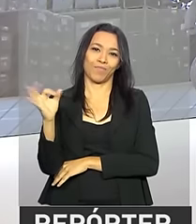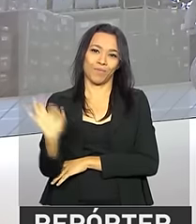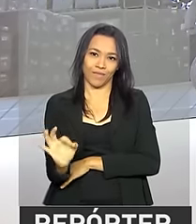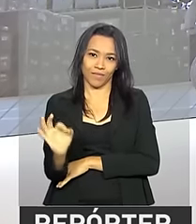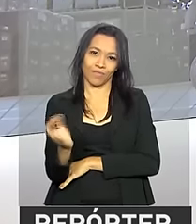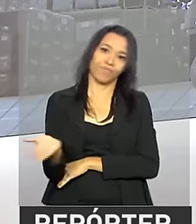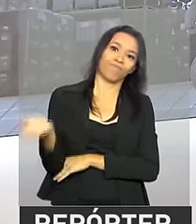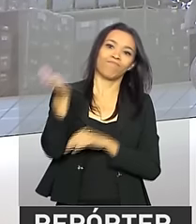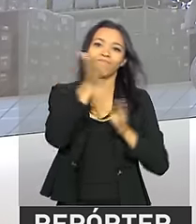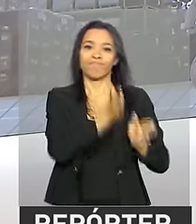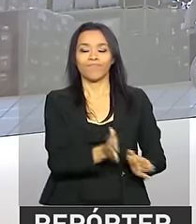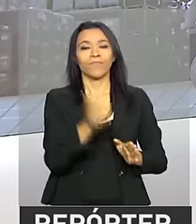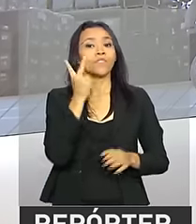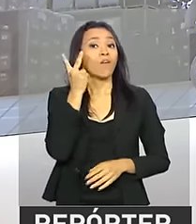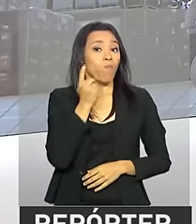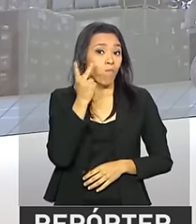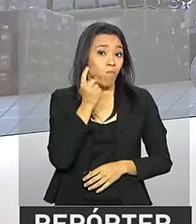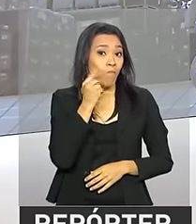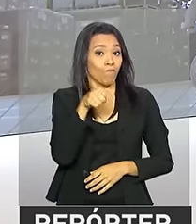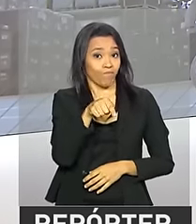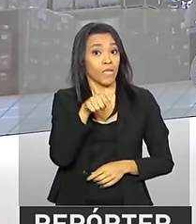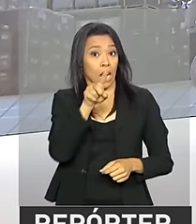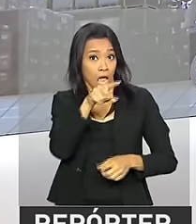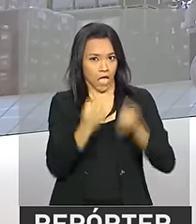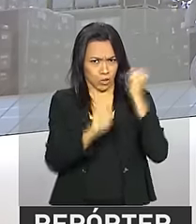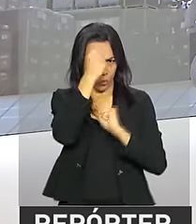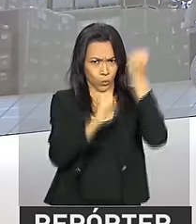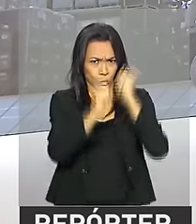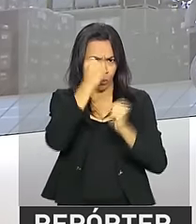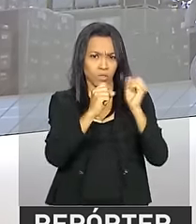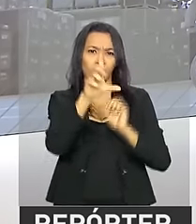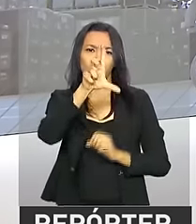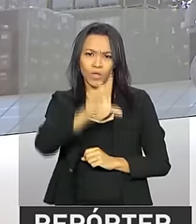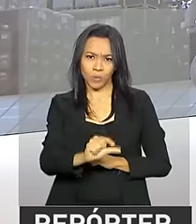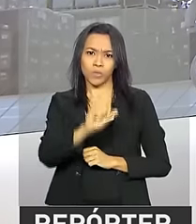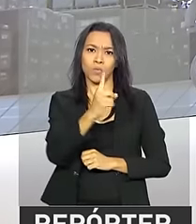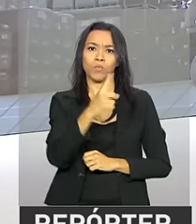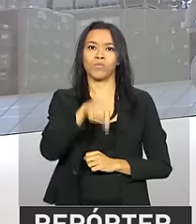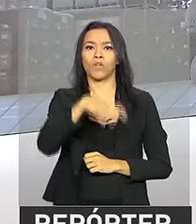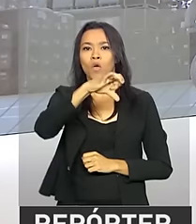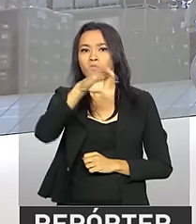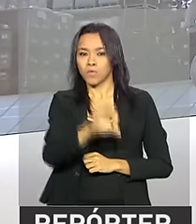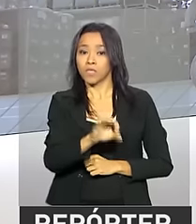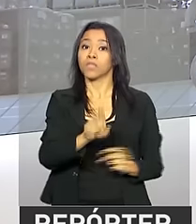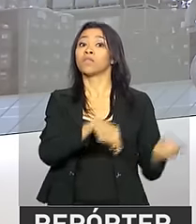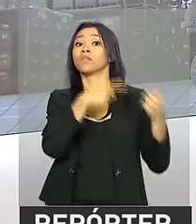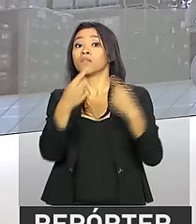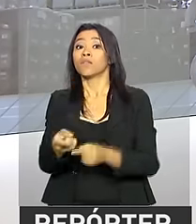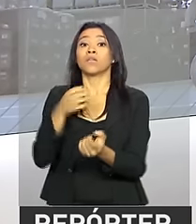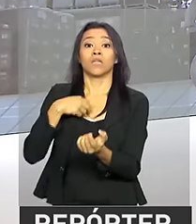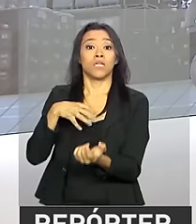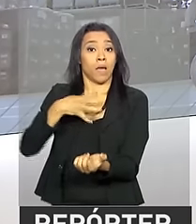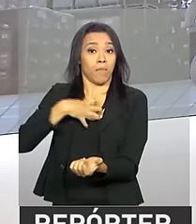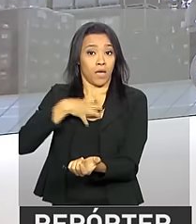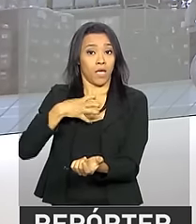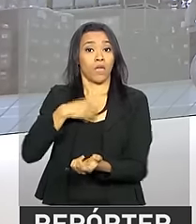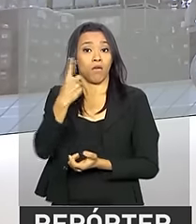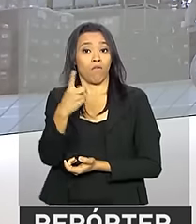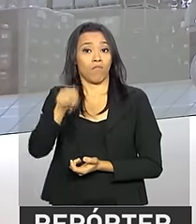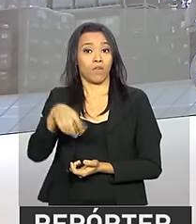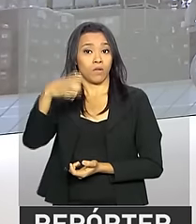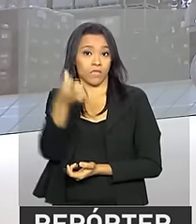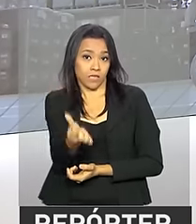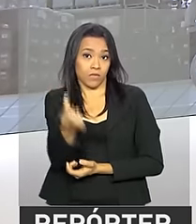3,3%. Já no Ceará, a produção industrial reduziu 1,9% e na Bahia,